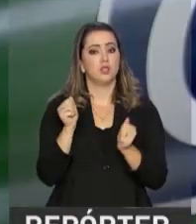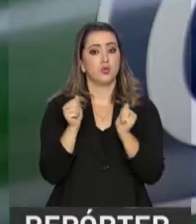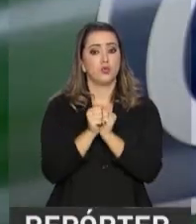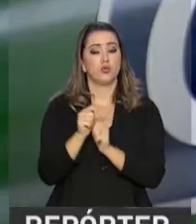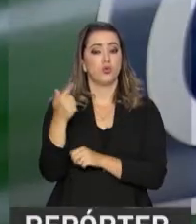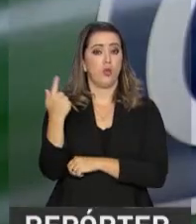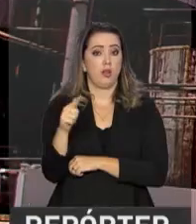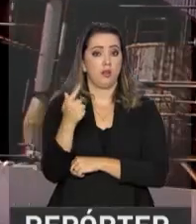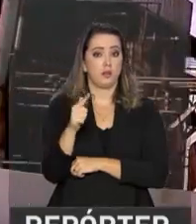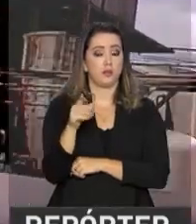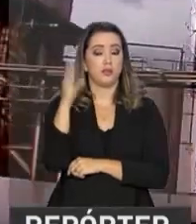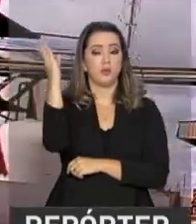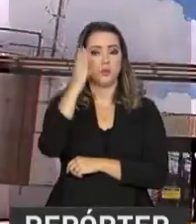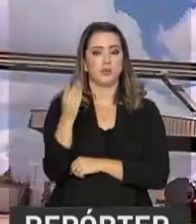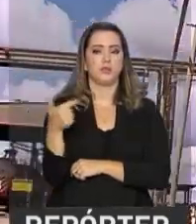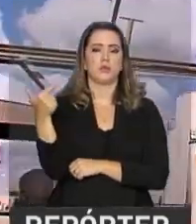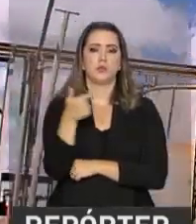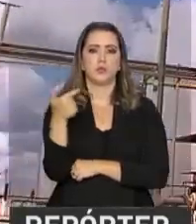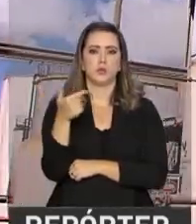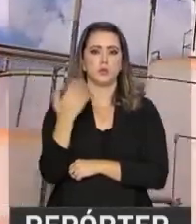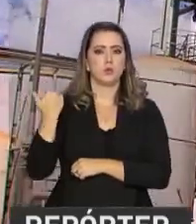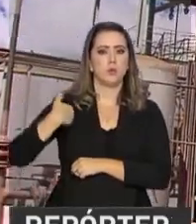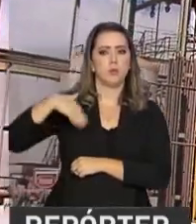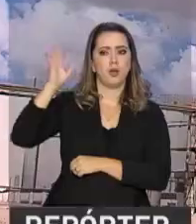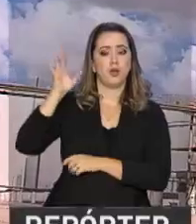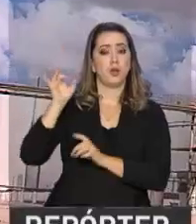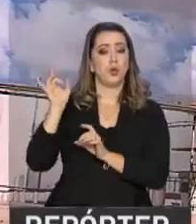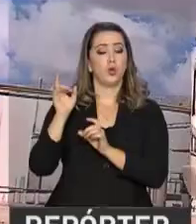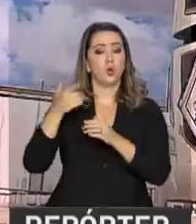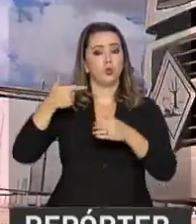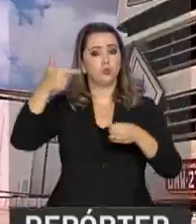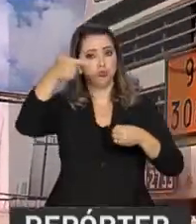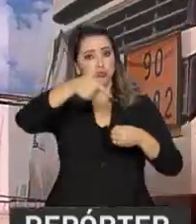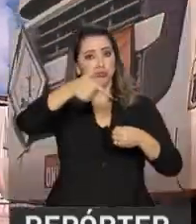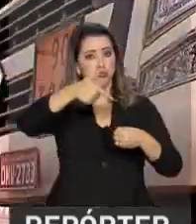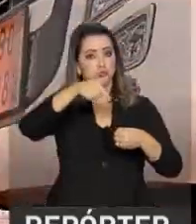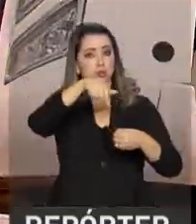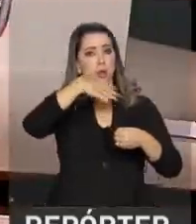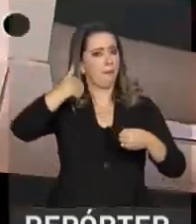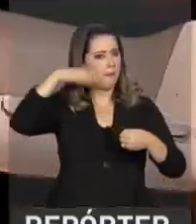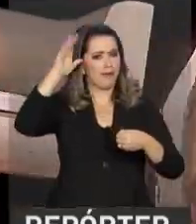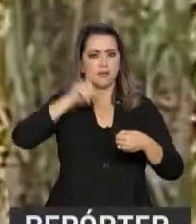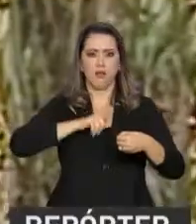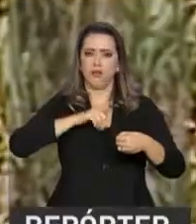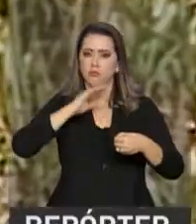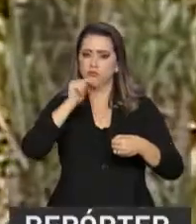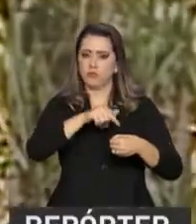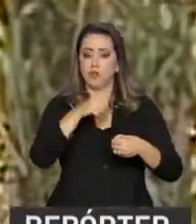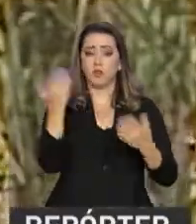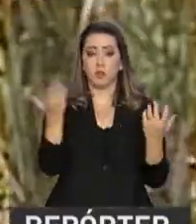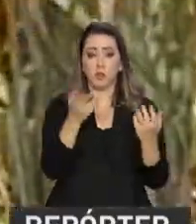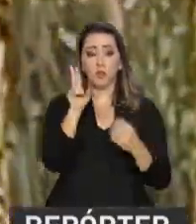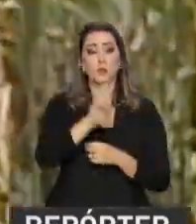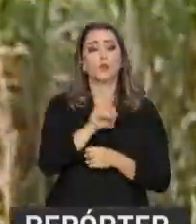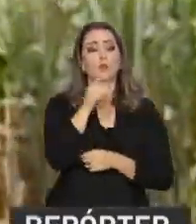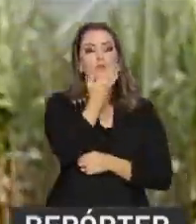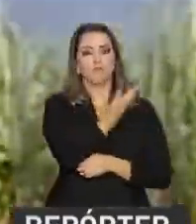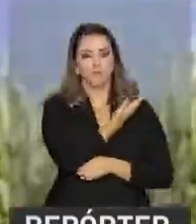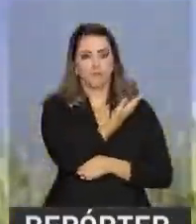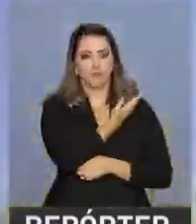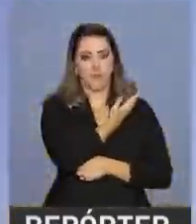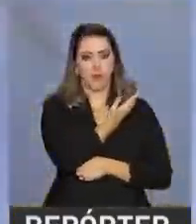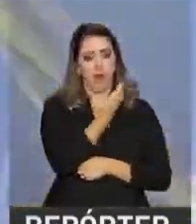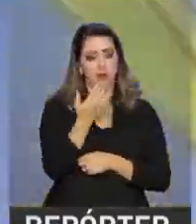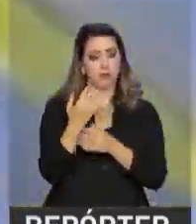o brasil é o segundo maior produtor de etanol do mundo por aqui a matéria prima usada é a cana de açúcar